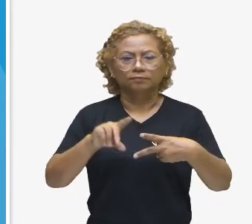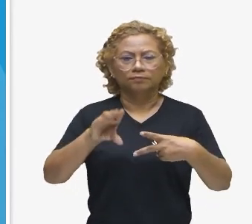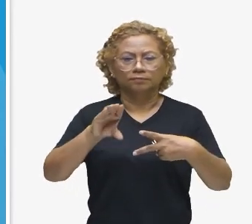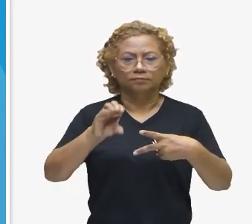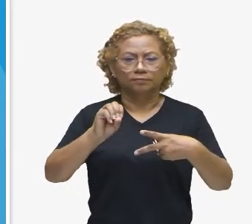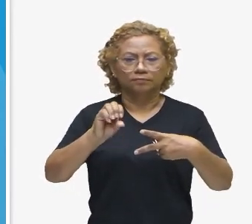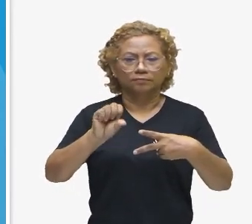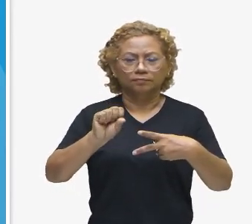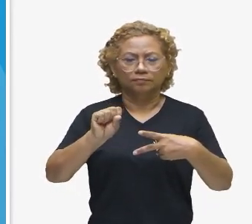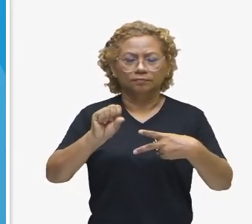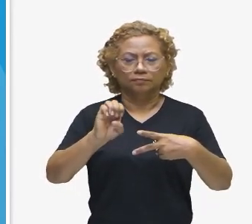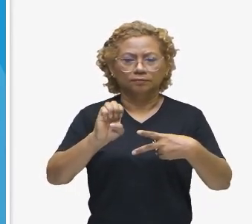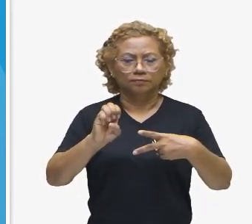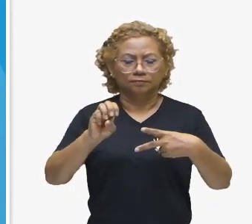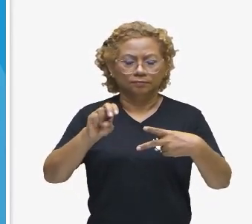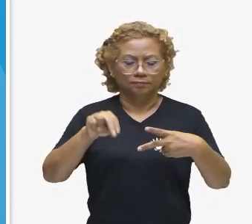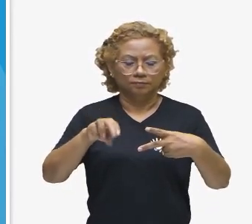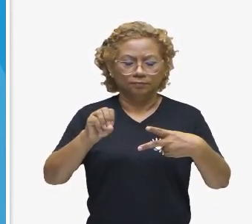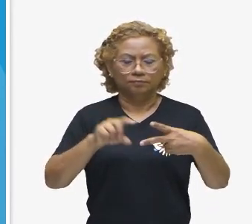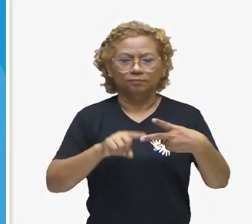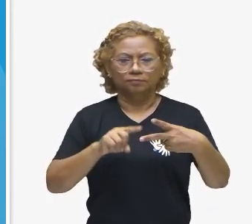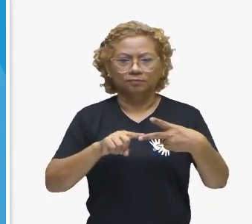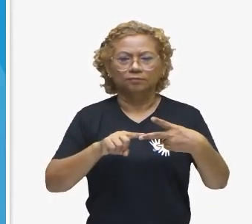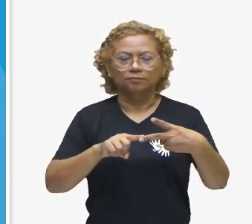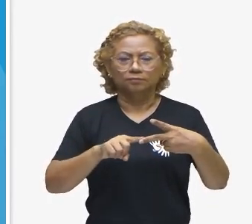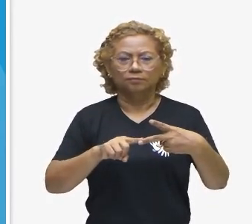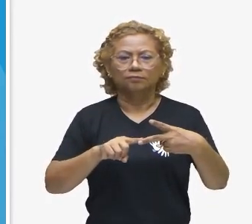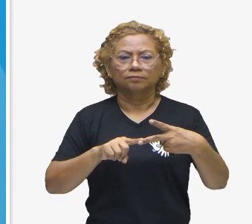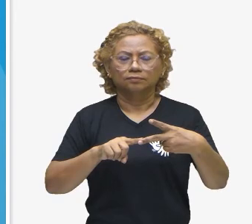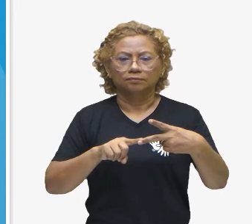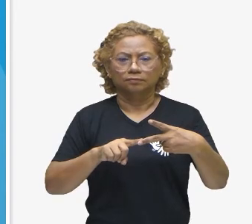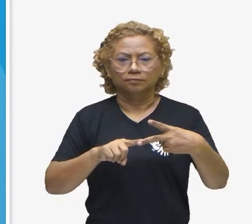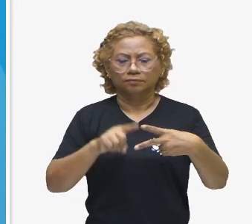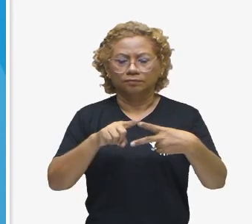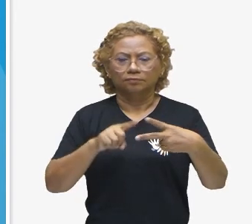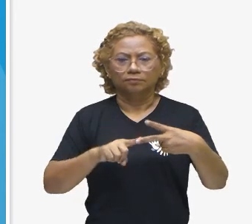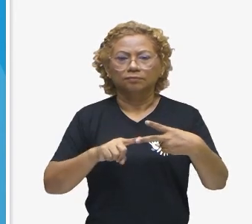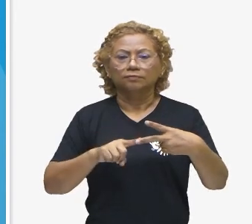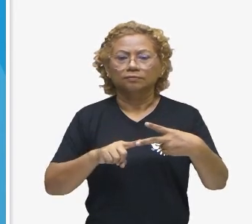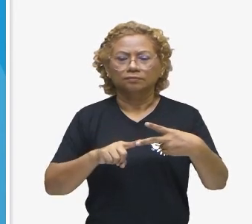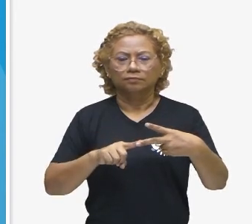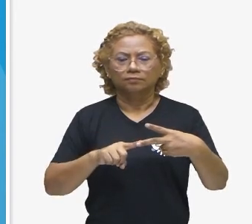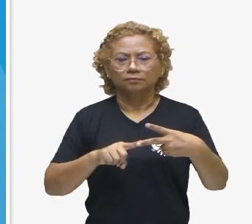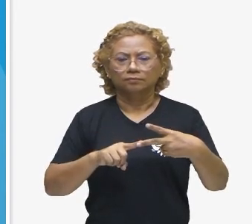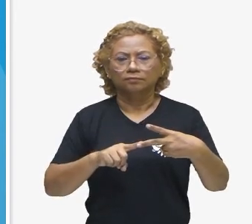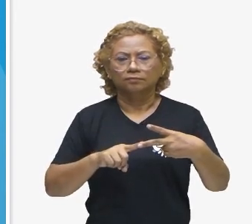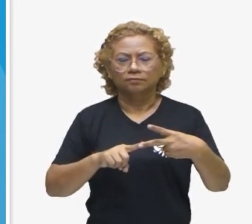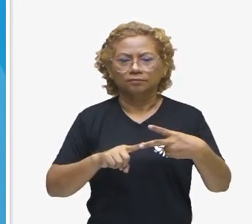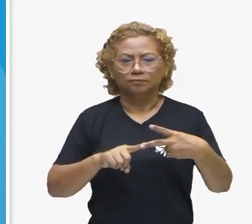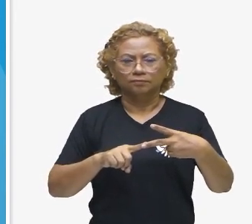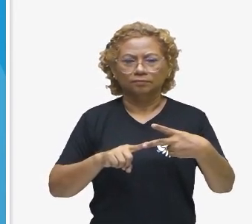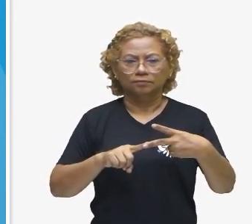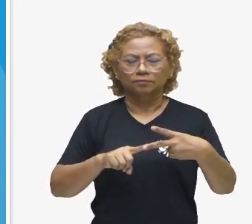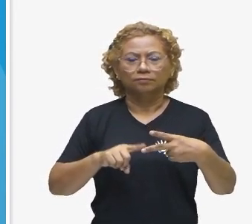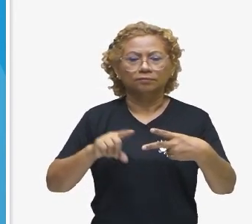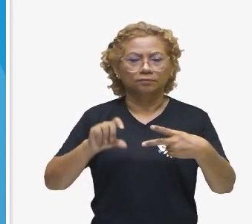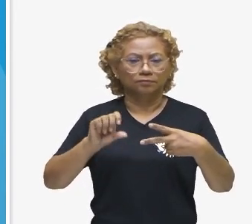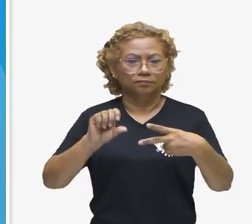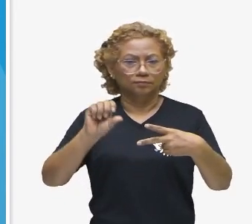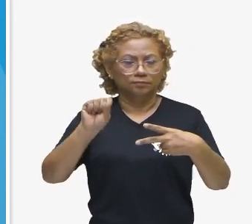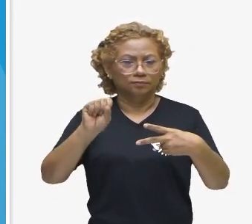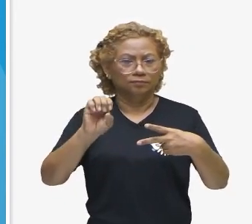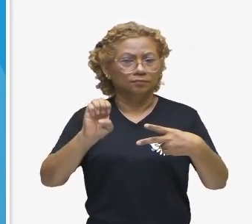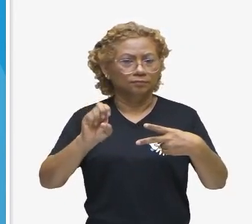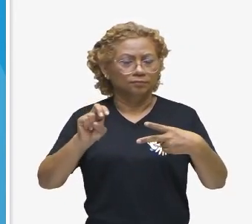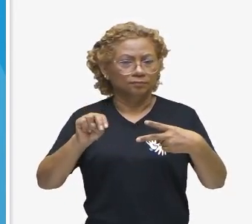na frente do arco, que é o valor que está na frente do ângulo, representado por x, esse gráfico da função trigonométrica ele